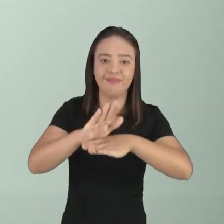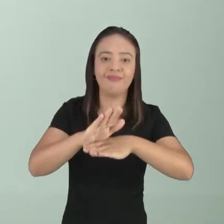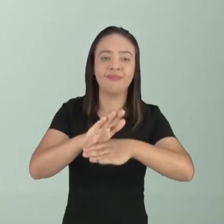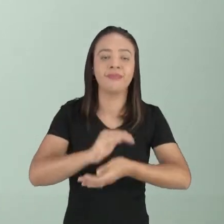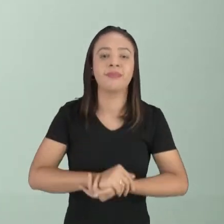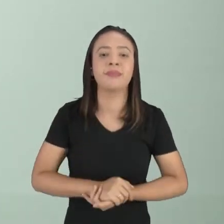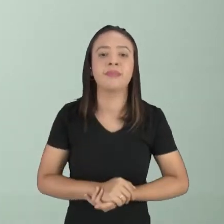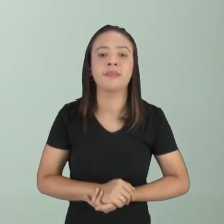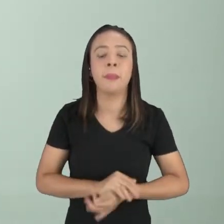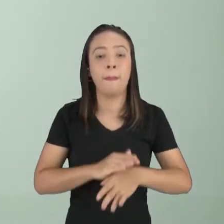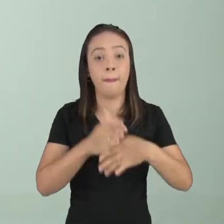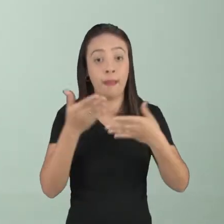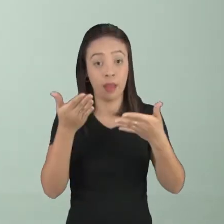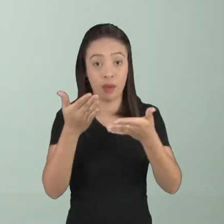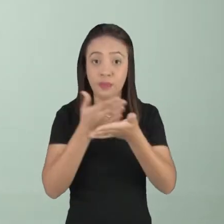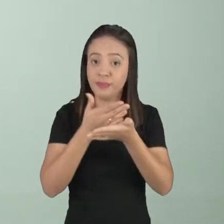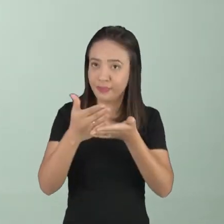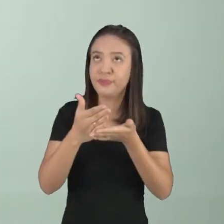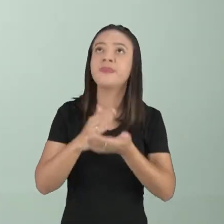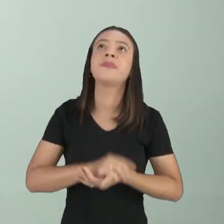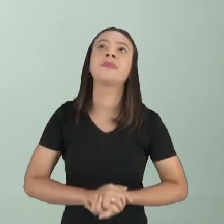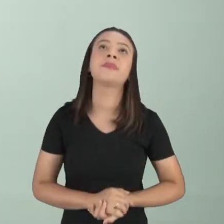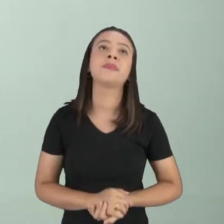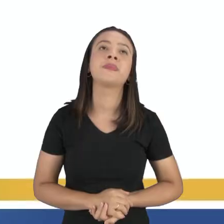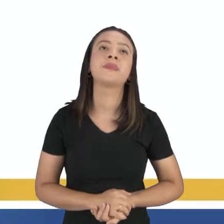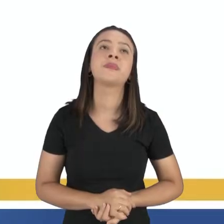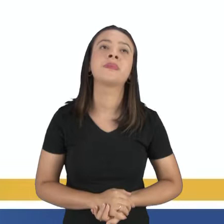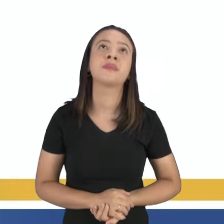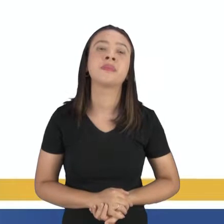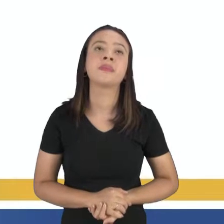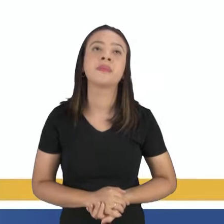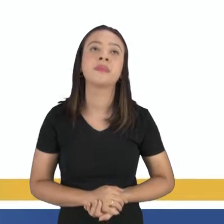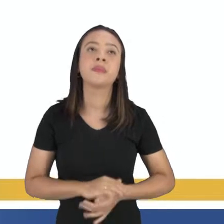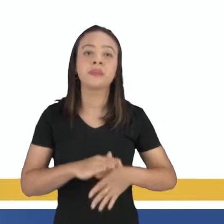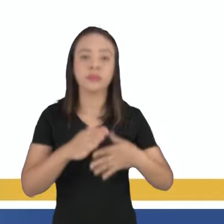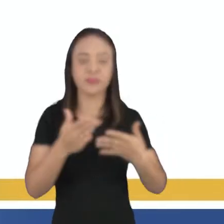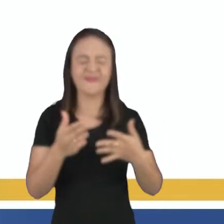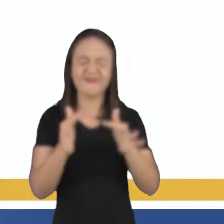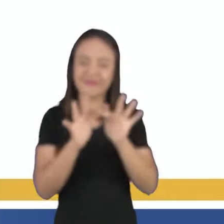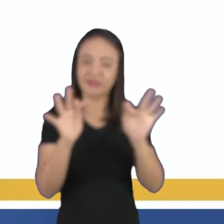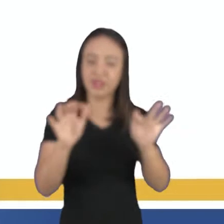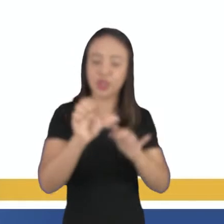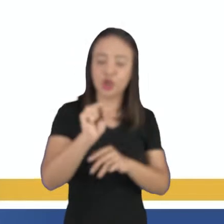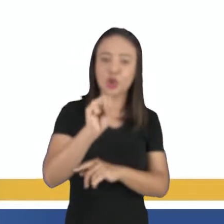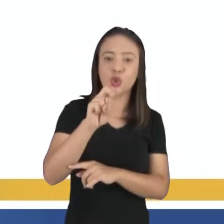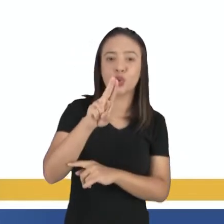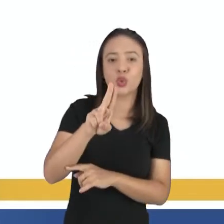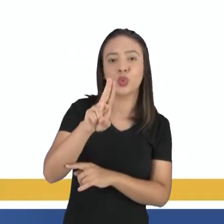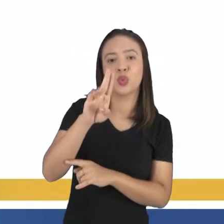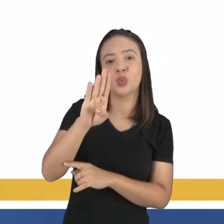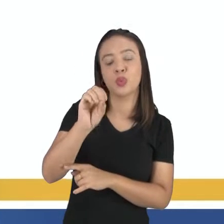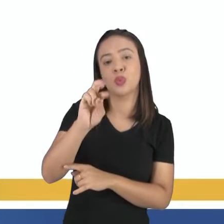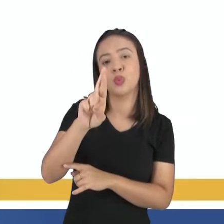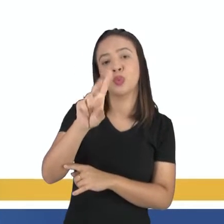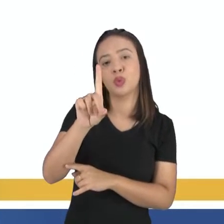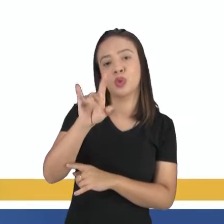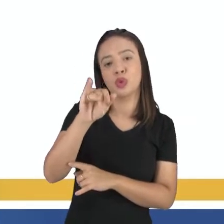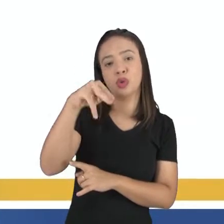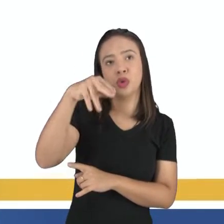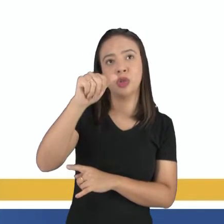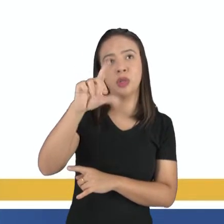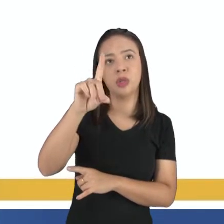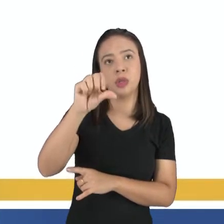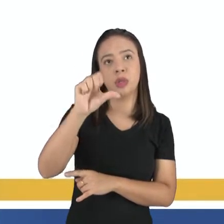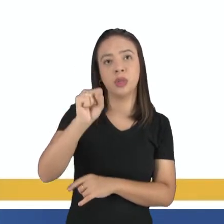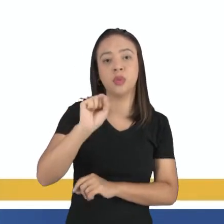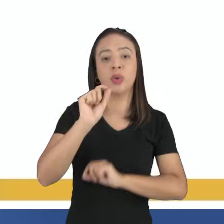bom? Então vamos ver aqui, vamos lá. Olha, as orações subordinadas, primeiramente, né? São aquelas que